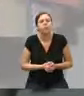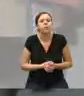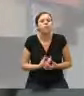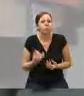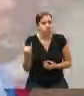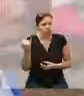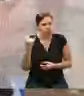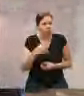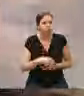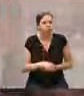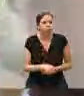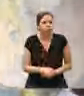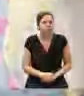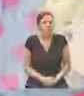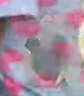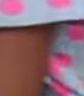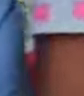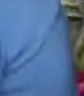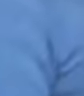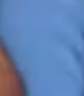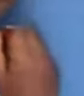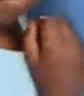muito importante.